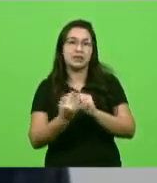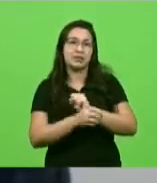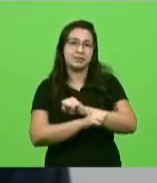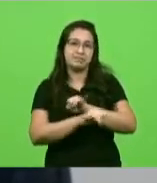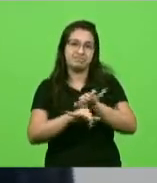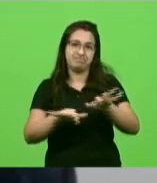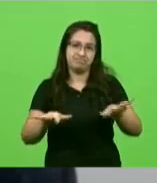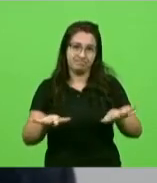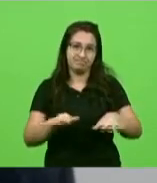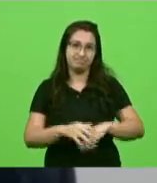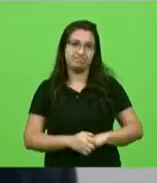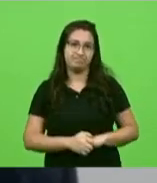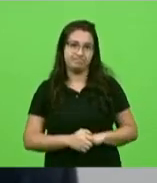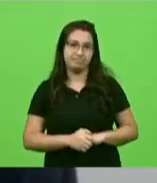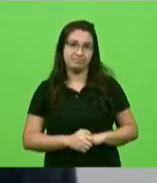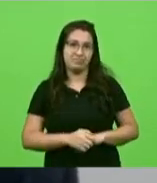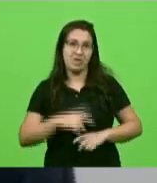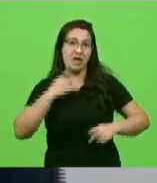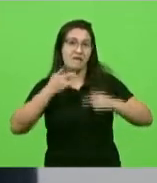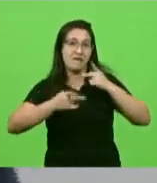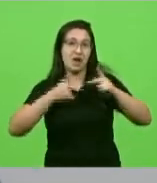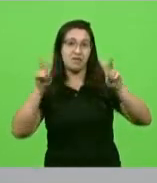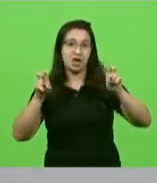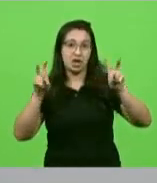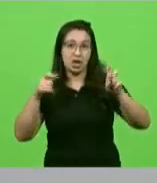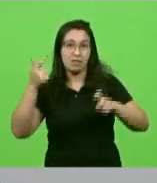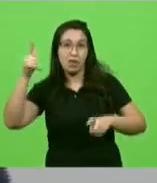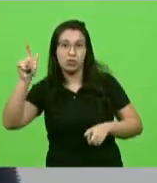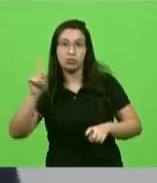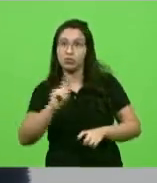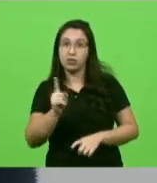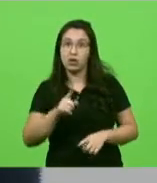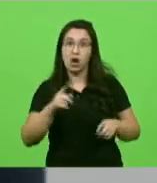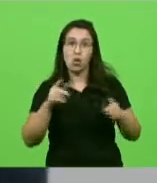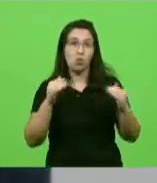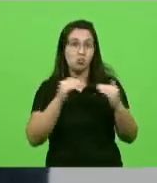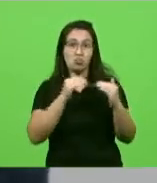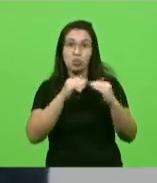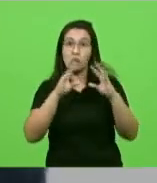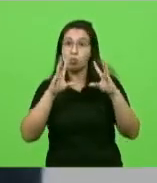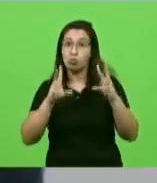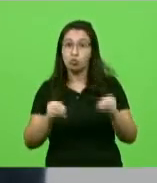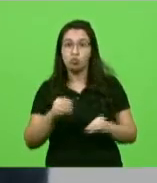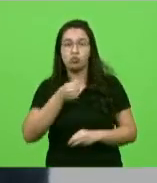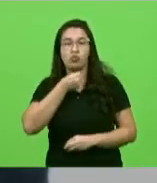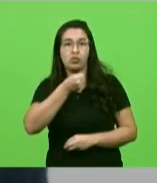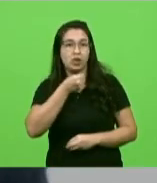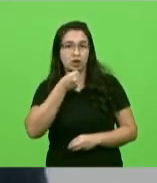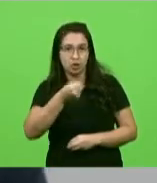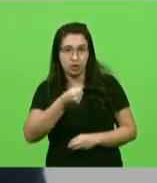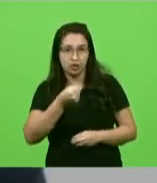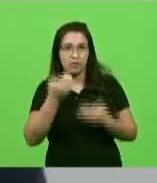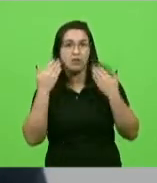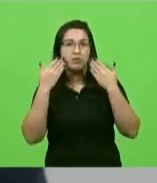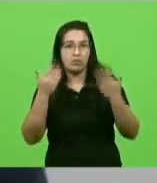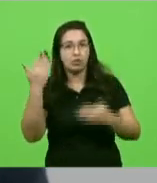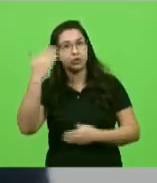e não se falava de outra coisa, sendo as coletivas de imprensa prova disso.